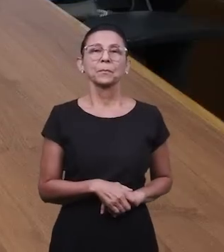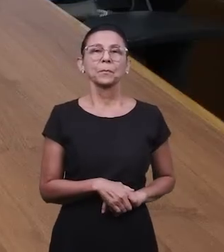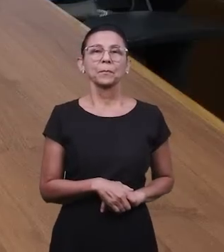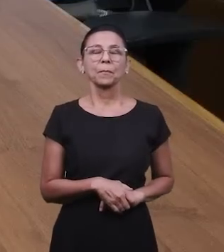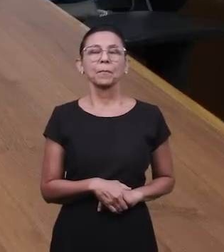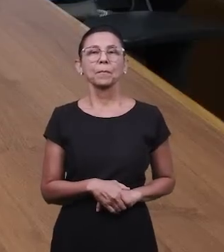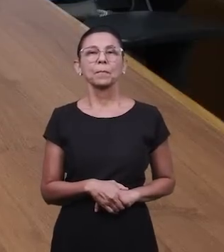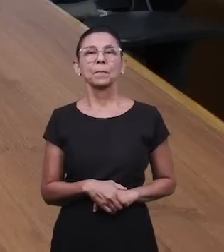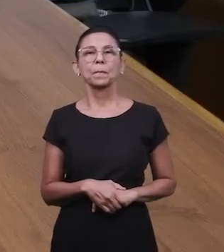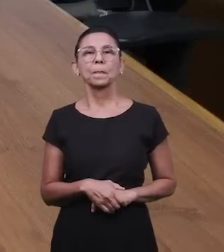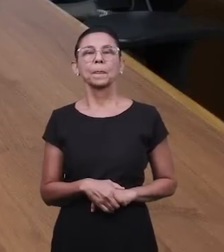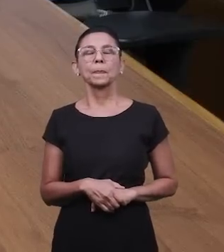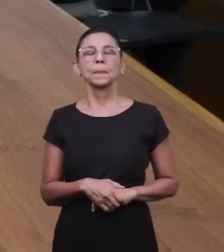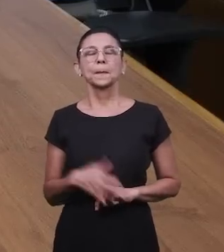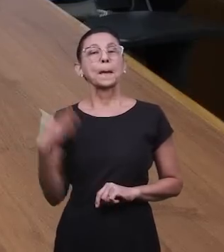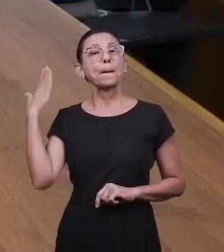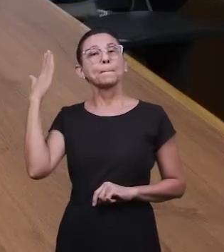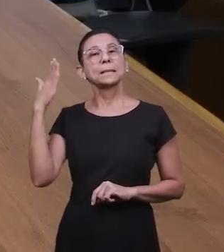Jesus morreu,